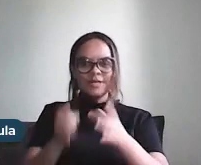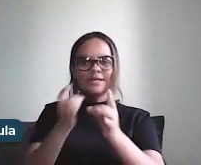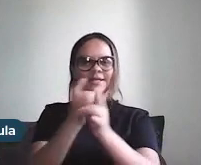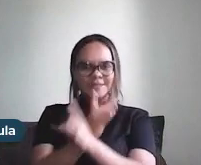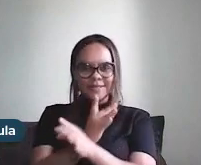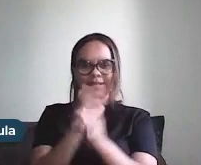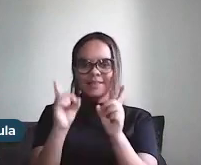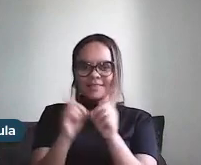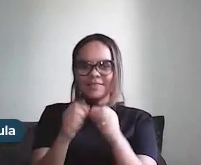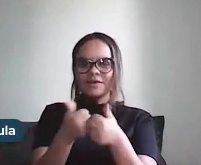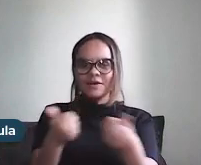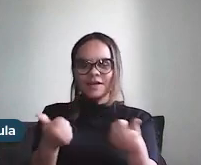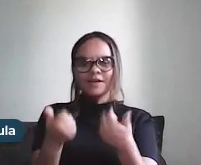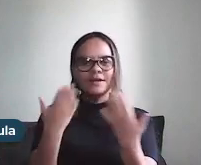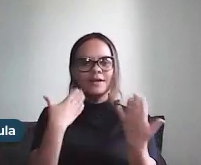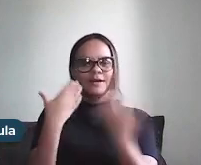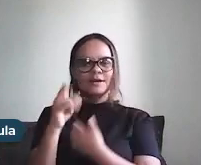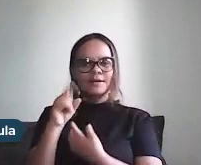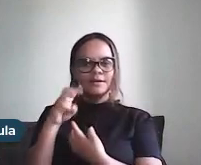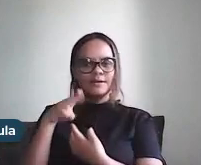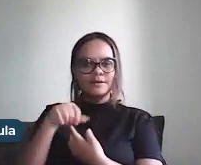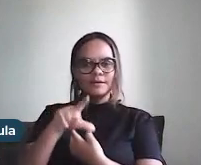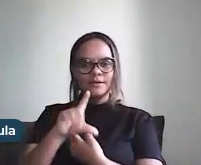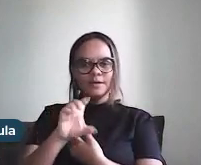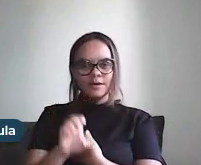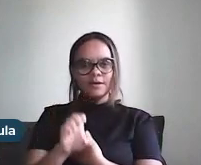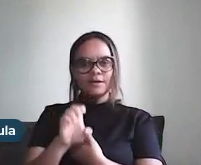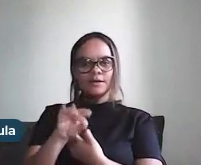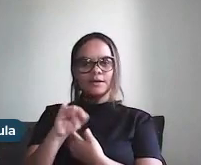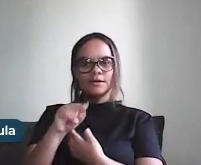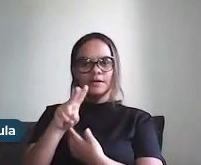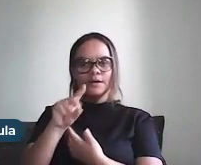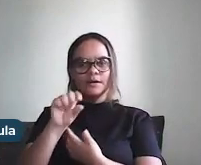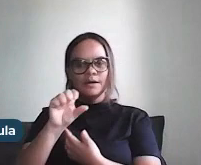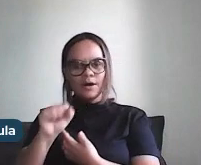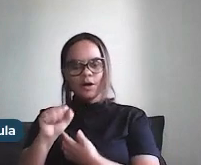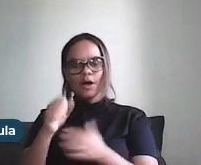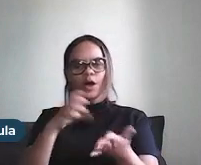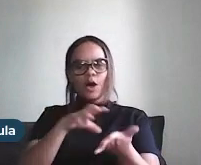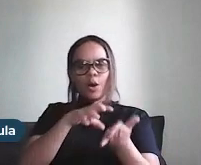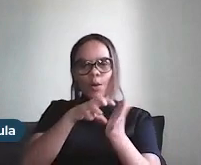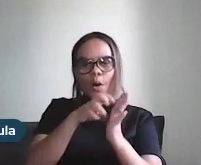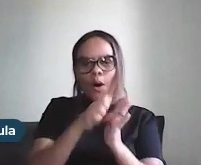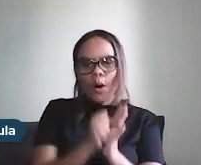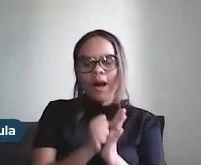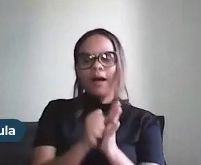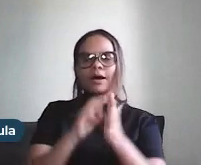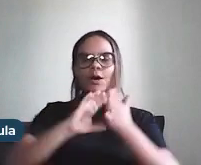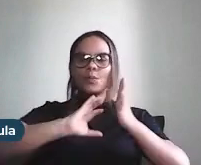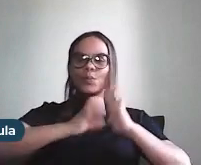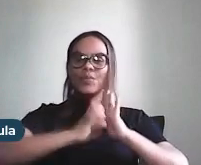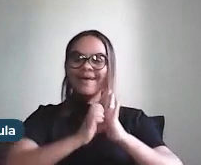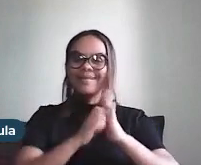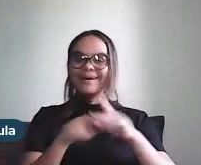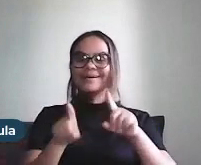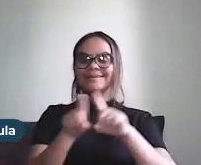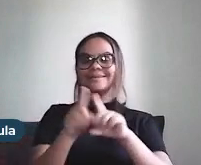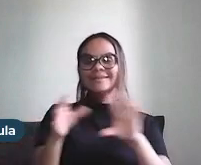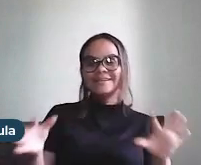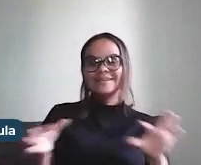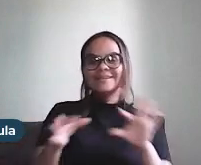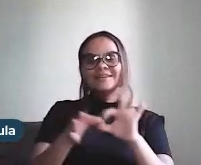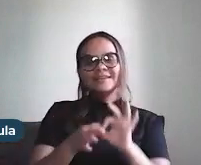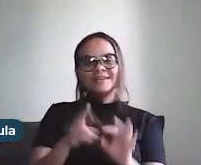atender. A psicóloga Elaine Ribeiro da Silva é credenciada ao Detran e também faz parte da equipe